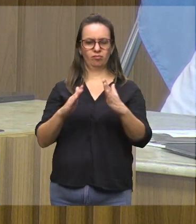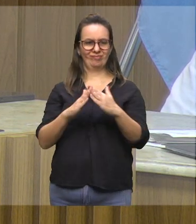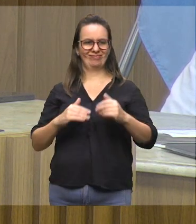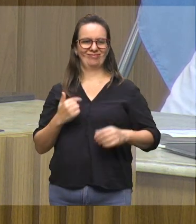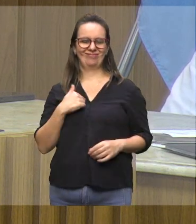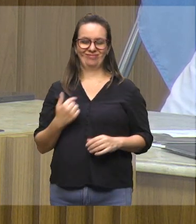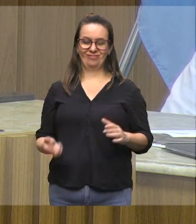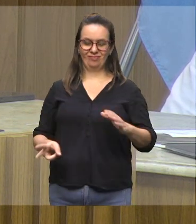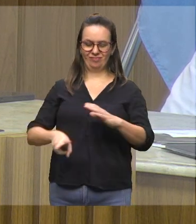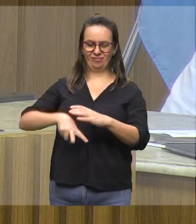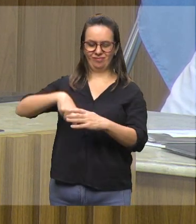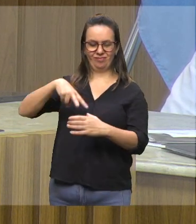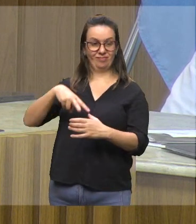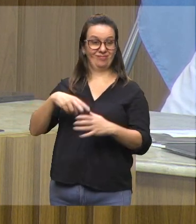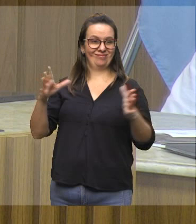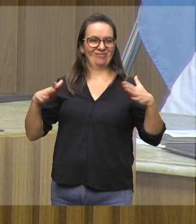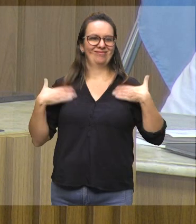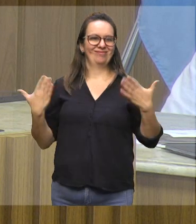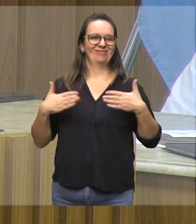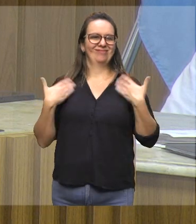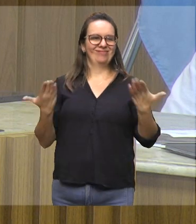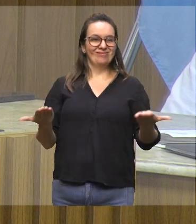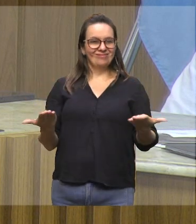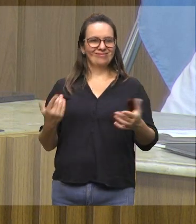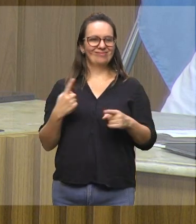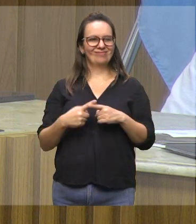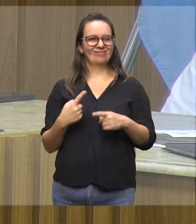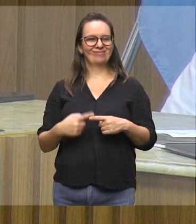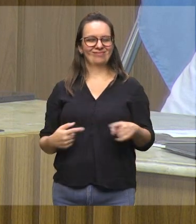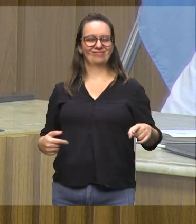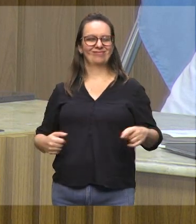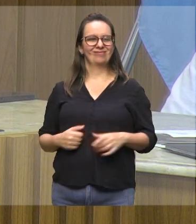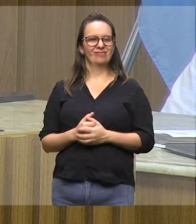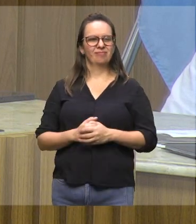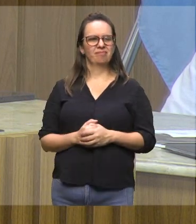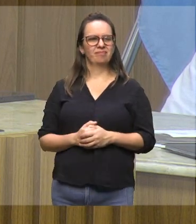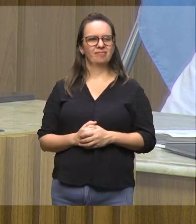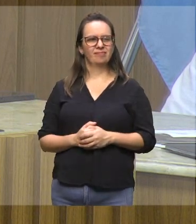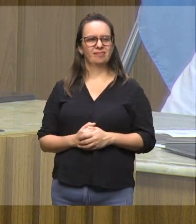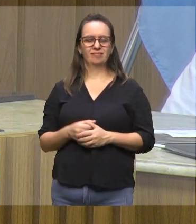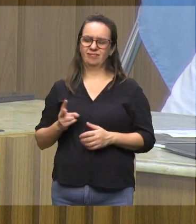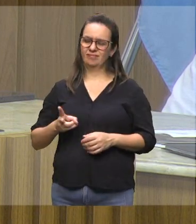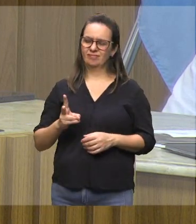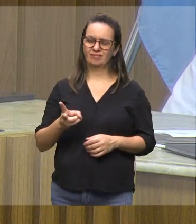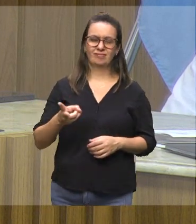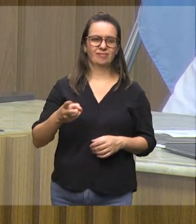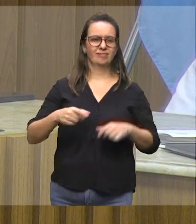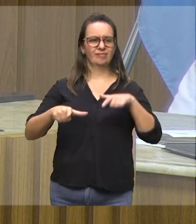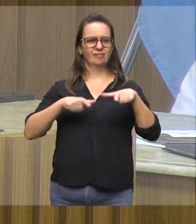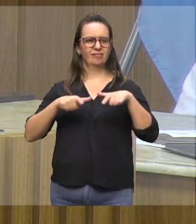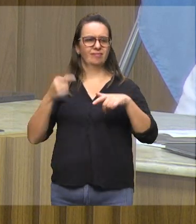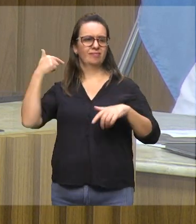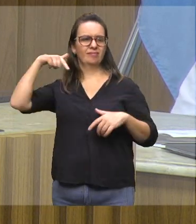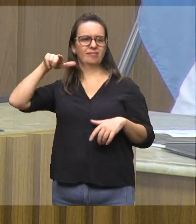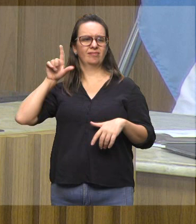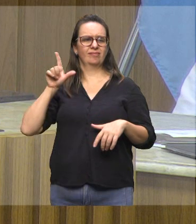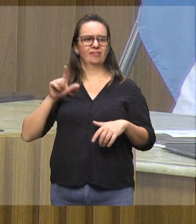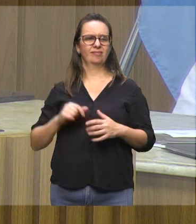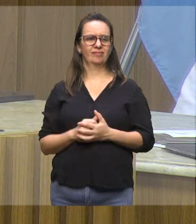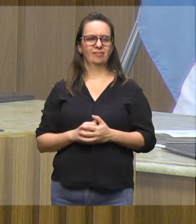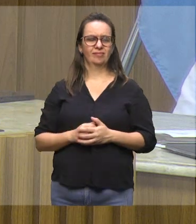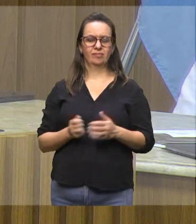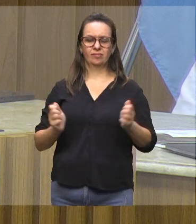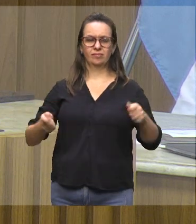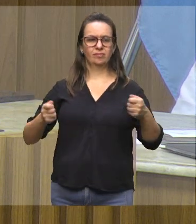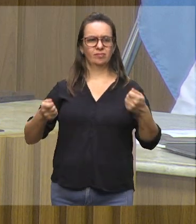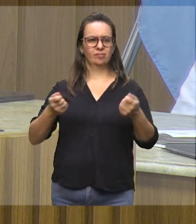satisfação. Nos últimos tempos, a gente conseguiu, através do Ministério Público, através da cooperação do Ministério